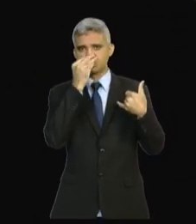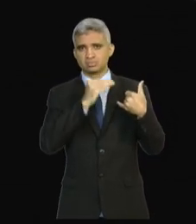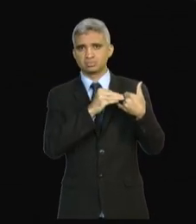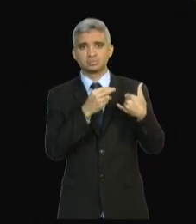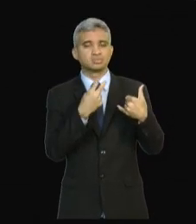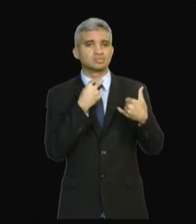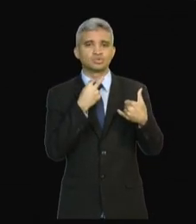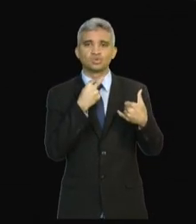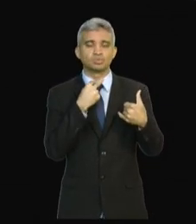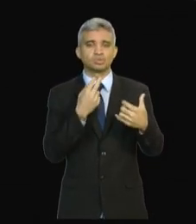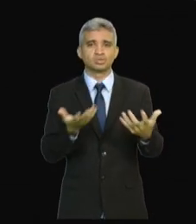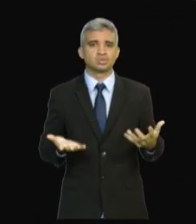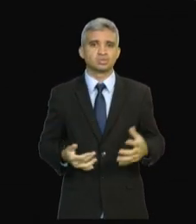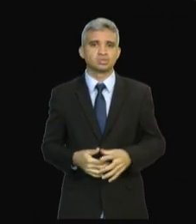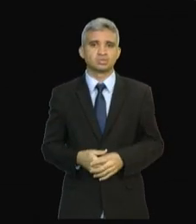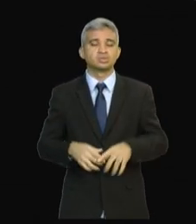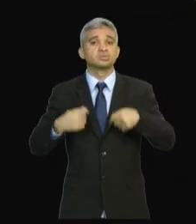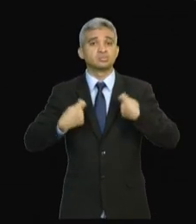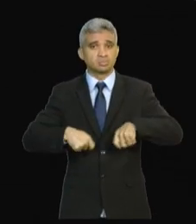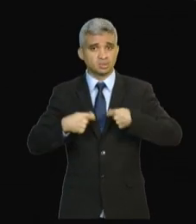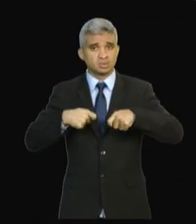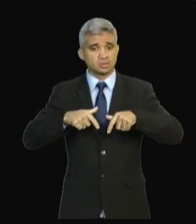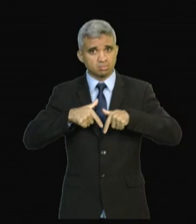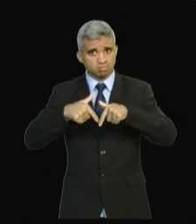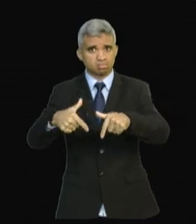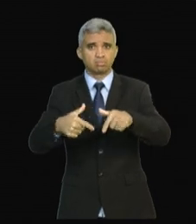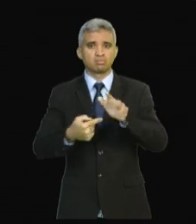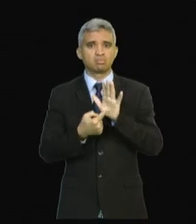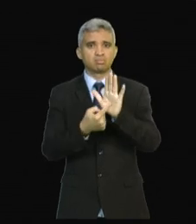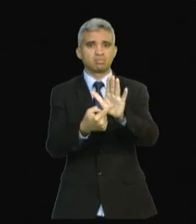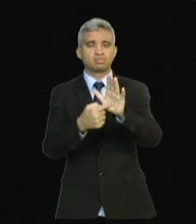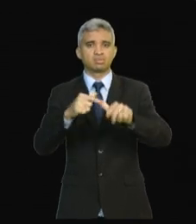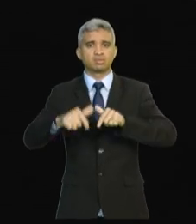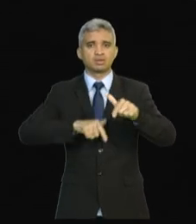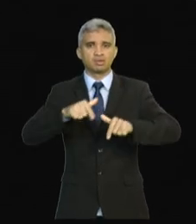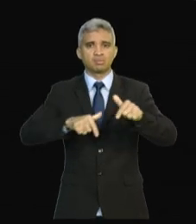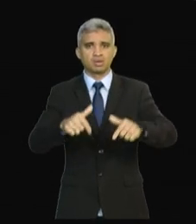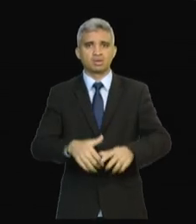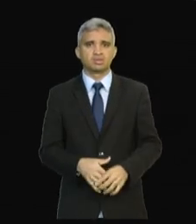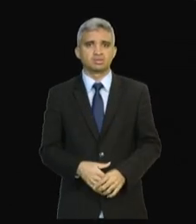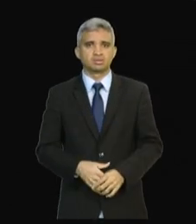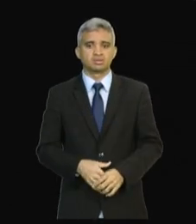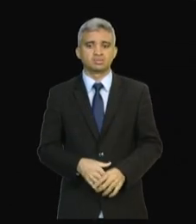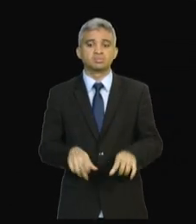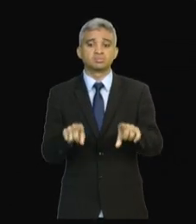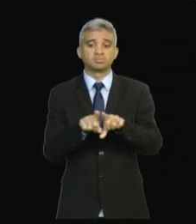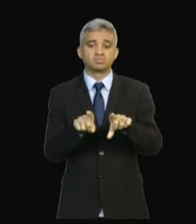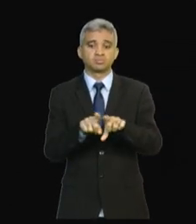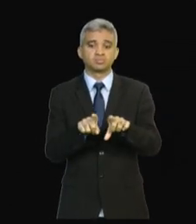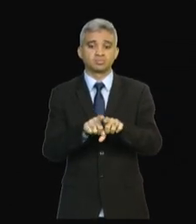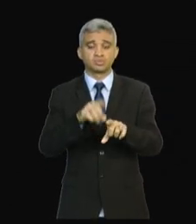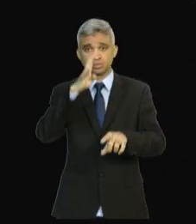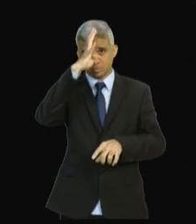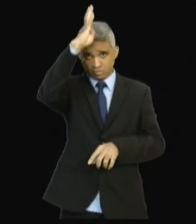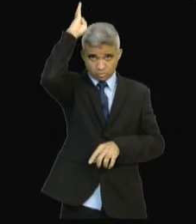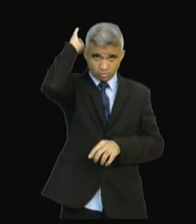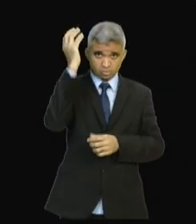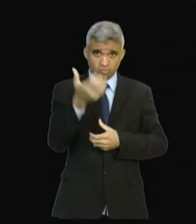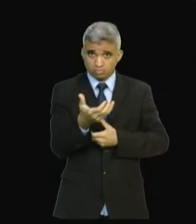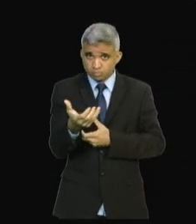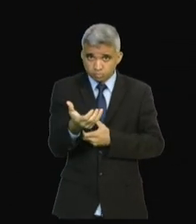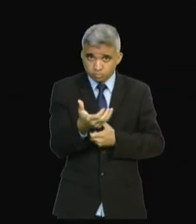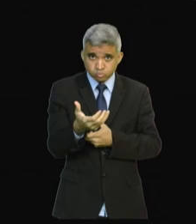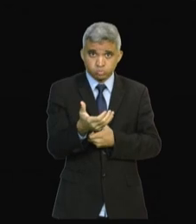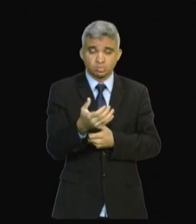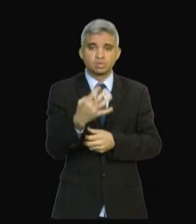minutos, relatando. E os policiais militares, bombeiros militares, senhor presidente, já estão há mais de 4 anos sem reajuste salarial. Como